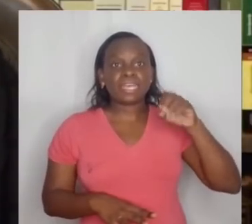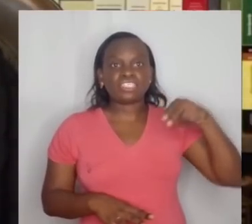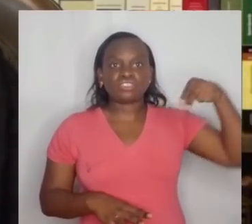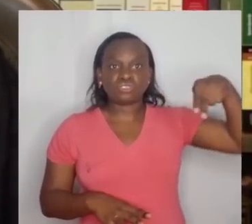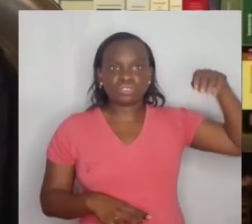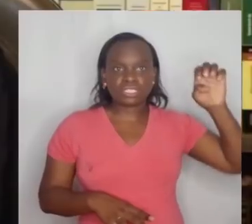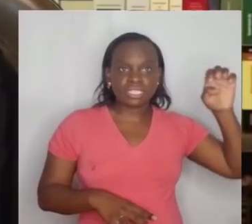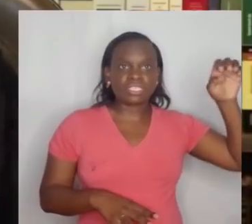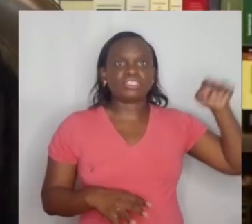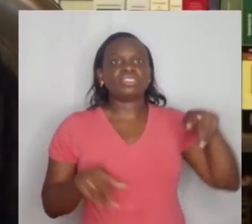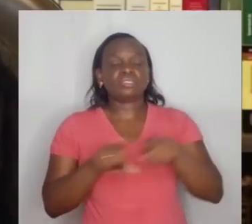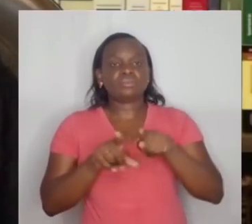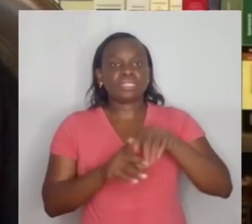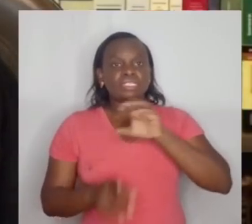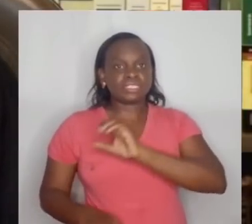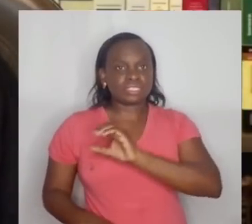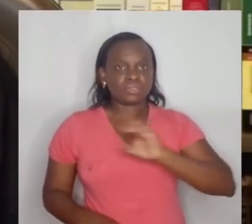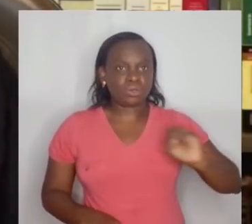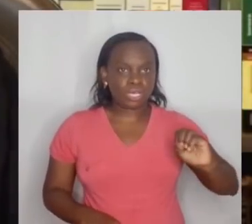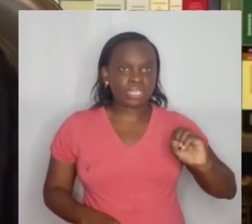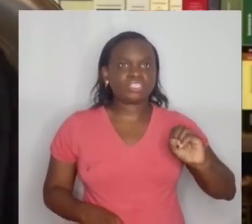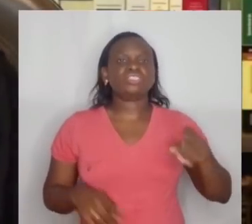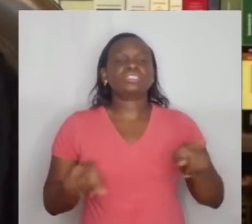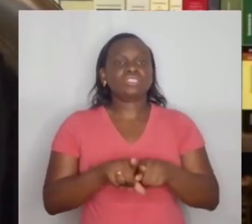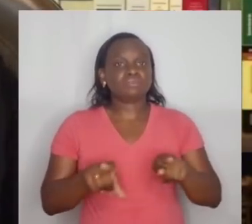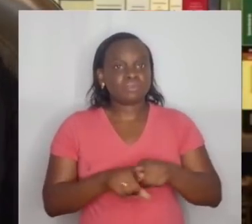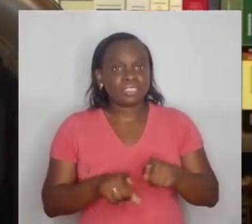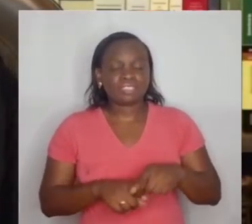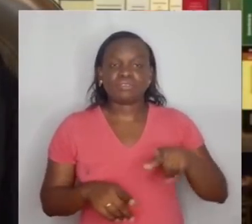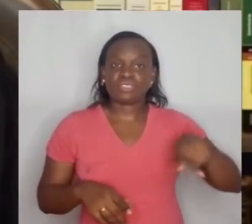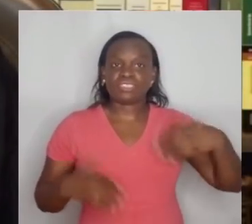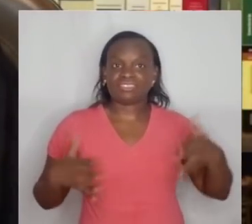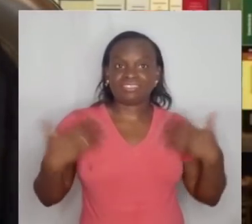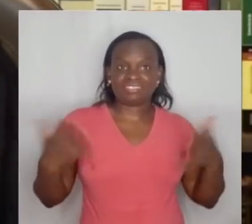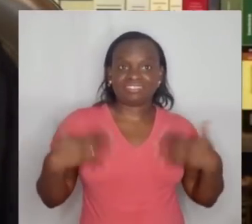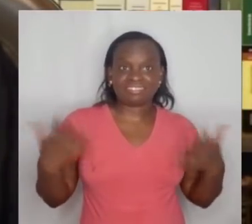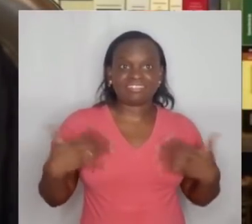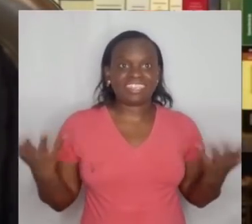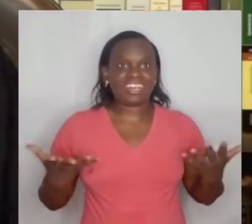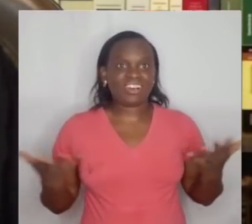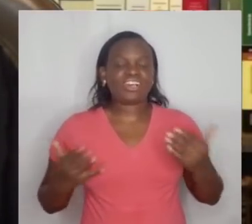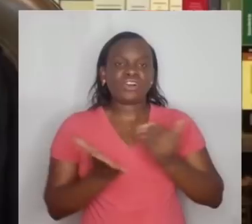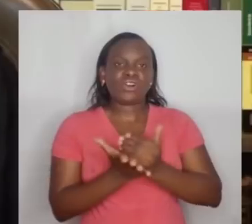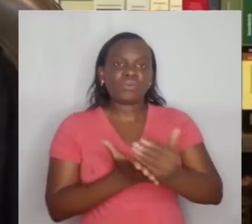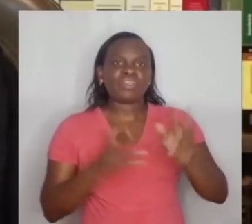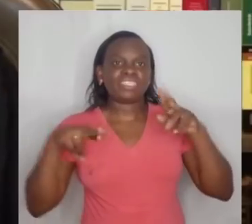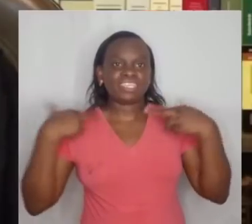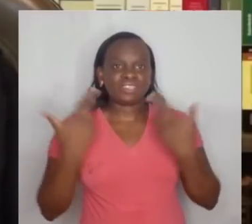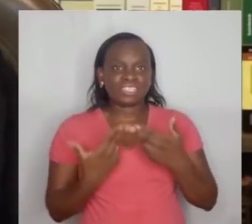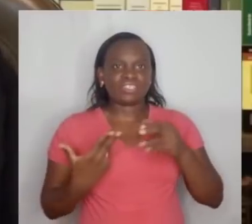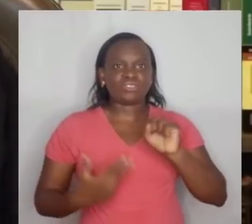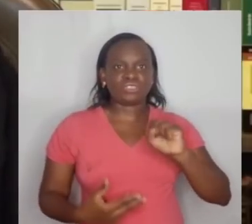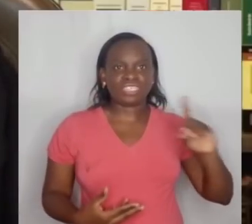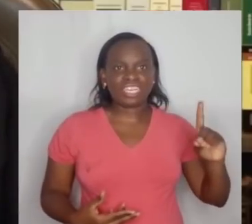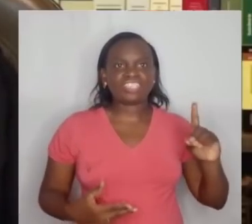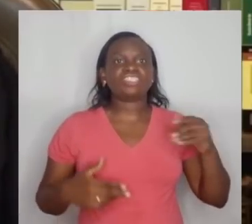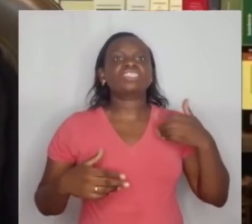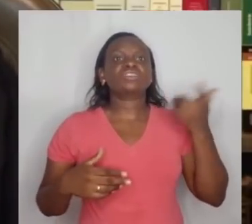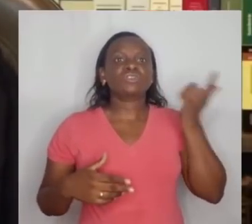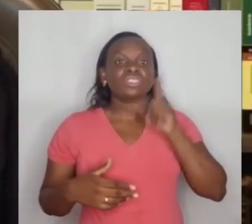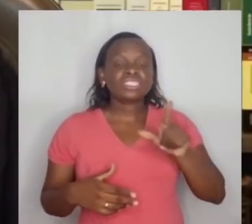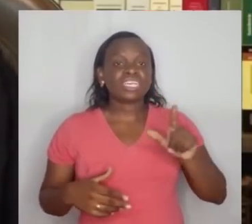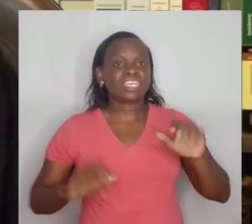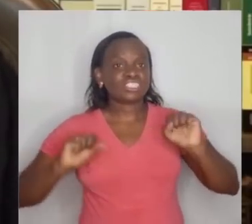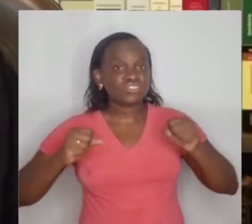Nordeste, a AMPED Centro-Oeste e, de forma muito entusiasmada, abrimos a reunião da Sudeste, que celebra